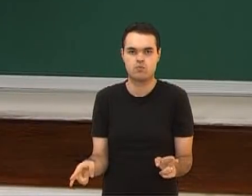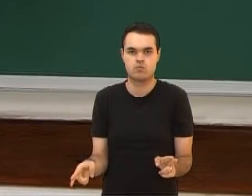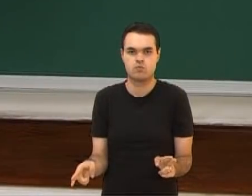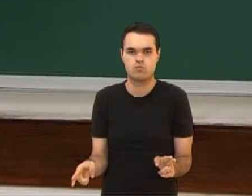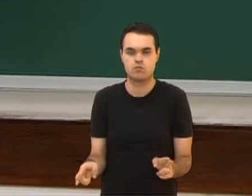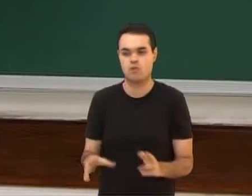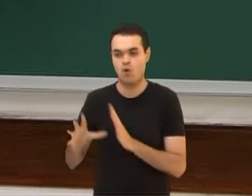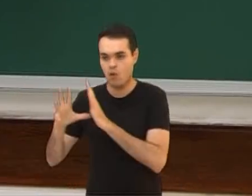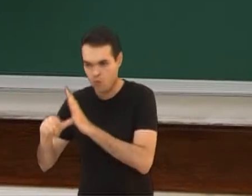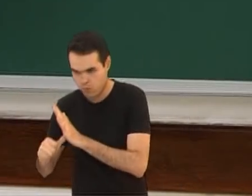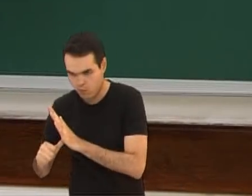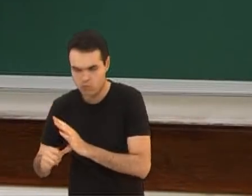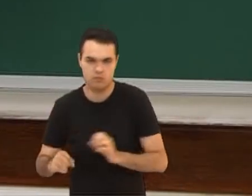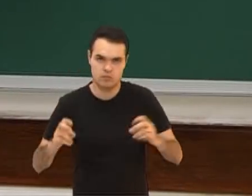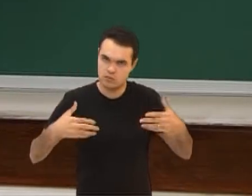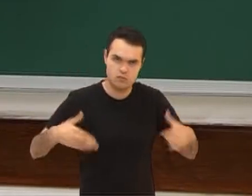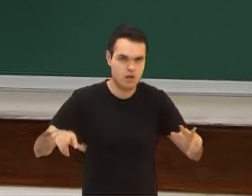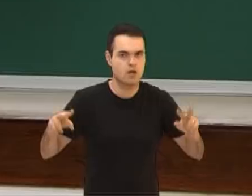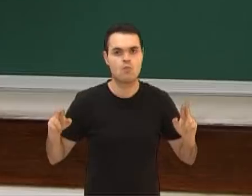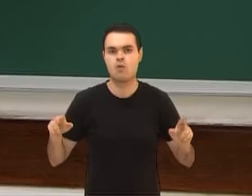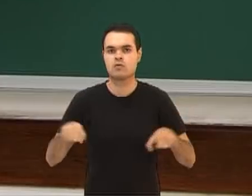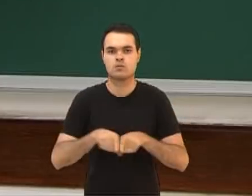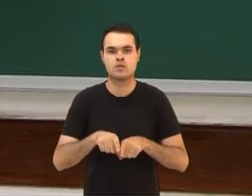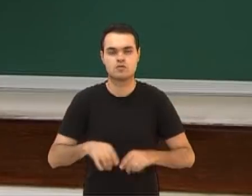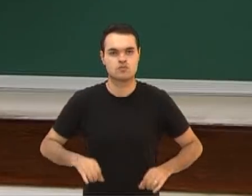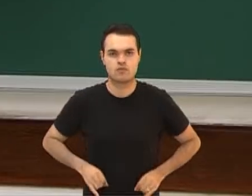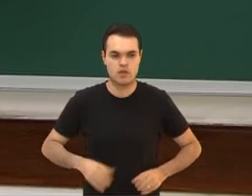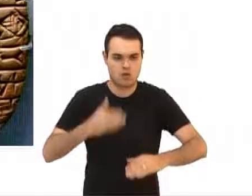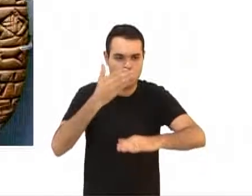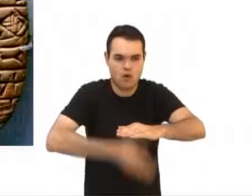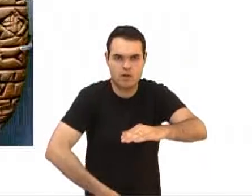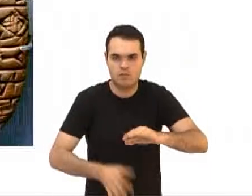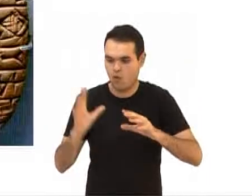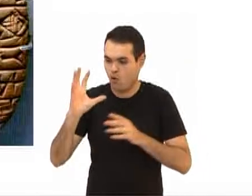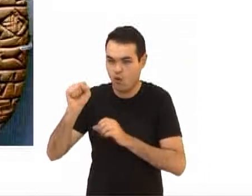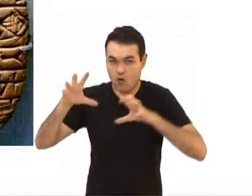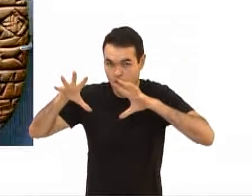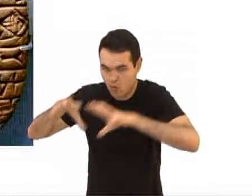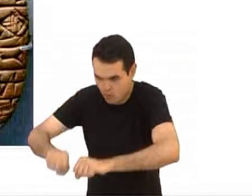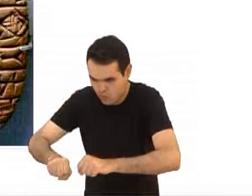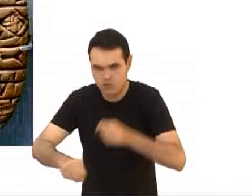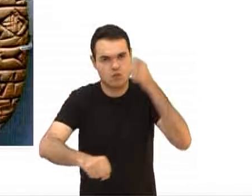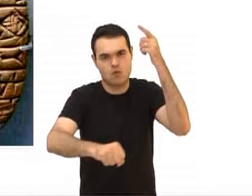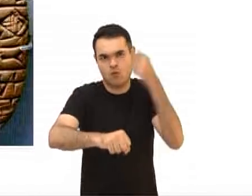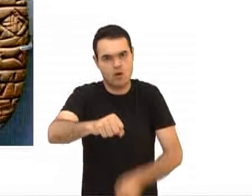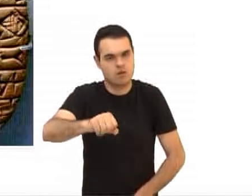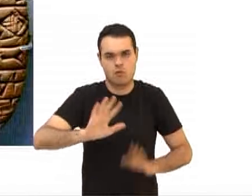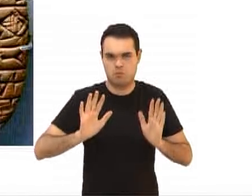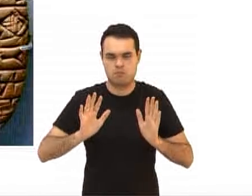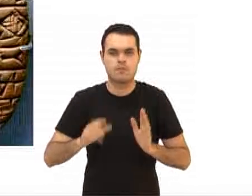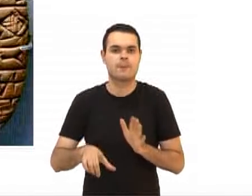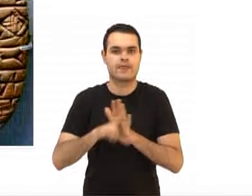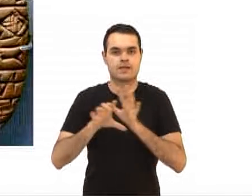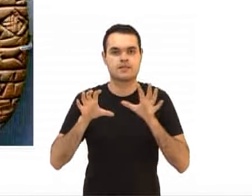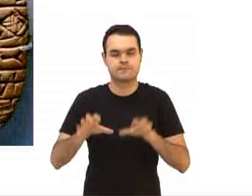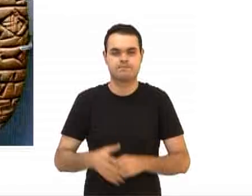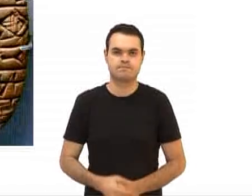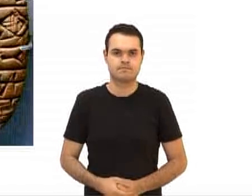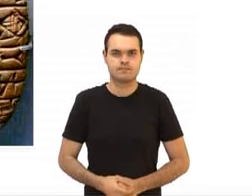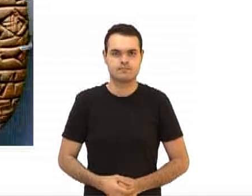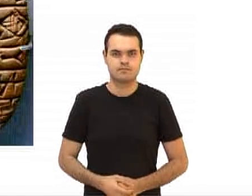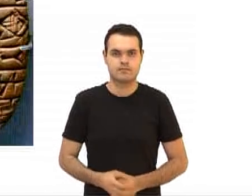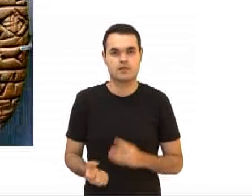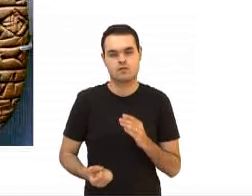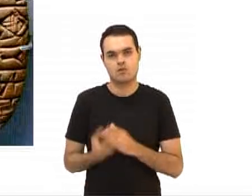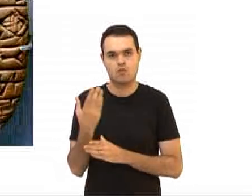Então ele roubou, por aí vai, vão cortar a mão por aí. Então assim, a Mesopotâmia, ela foi o local de diversos povos, como por exemplo